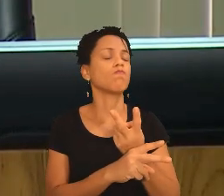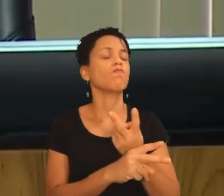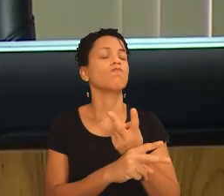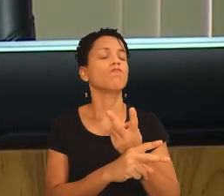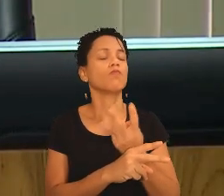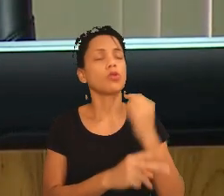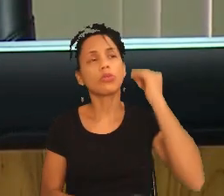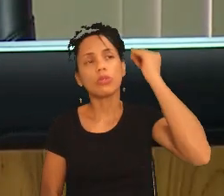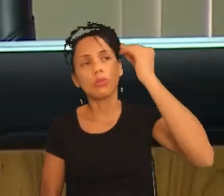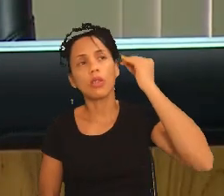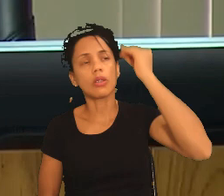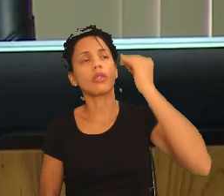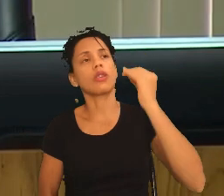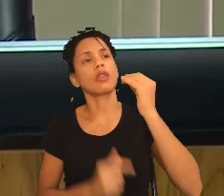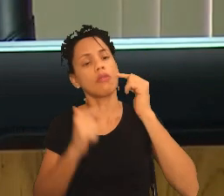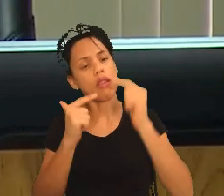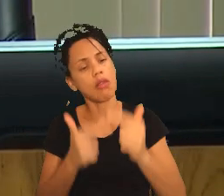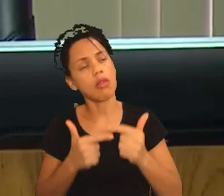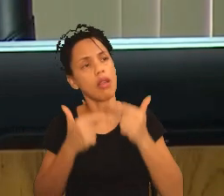respira.